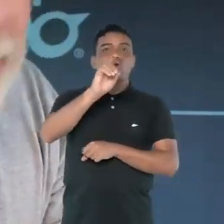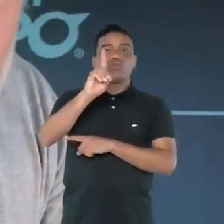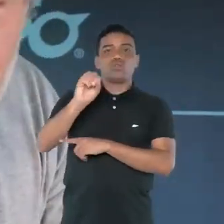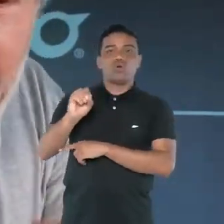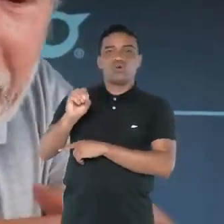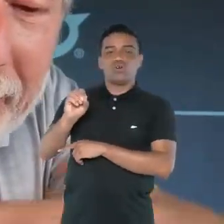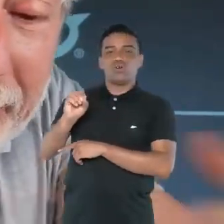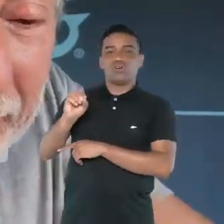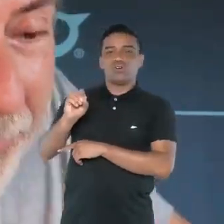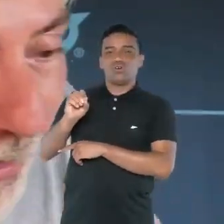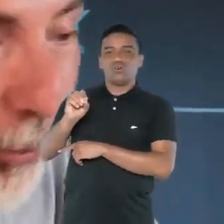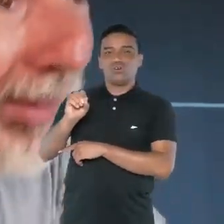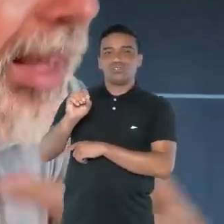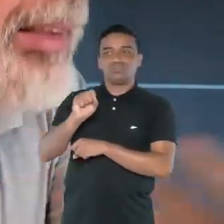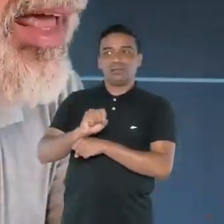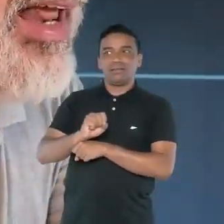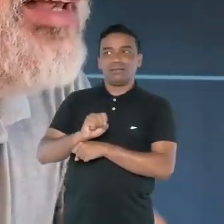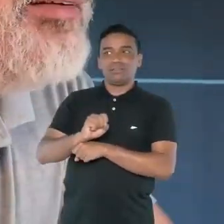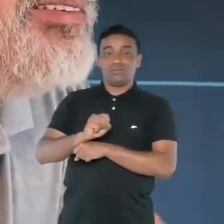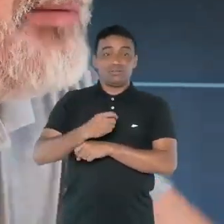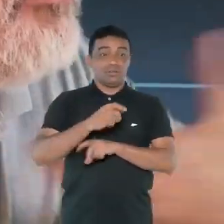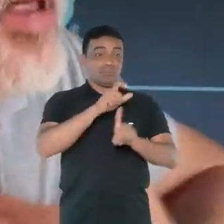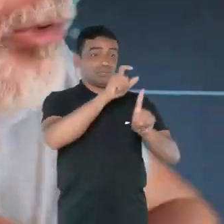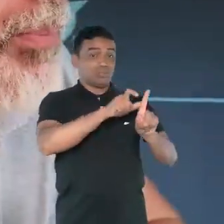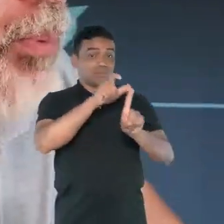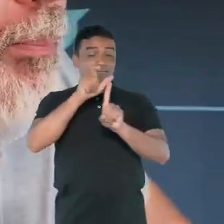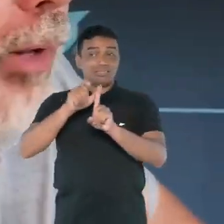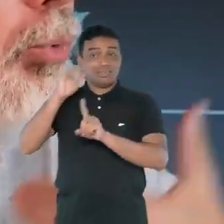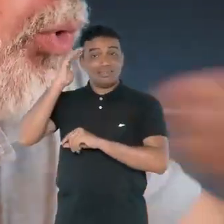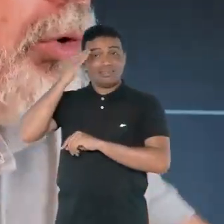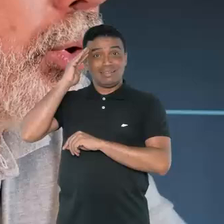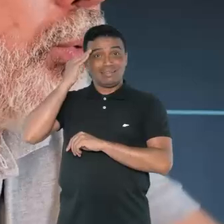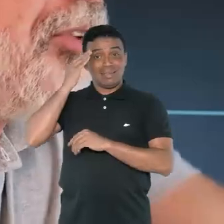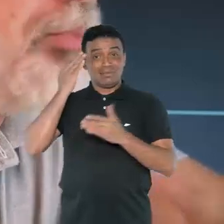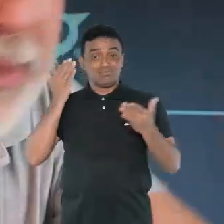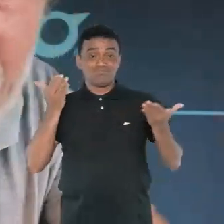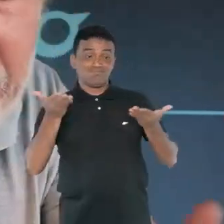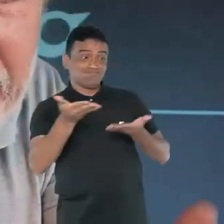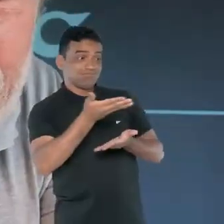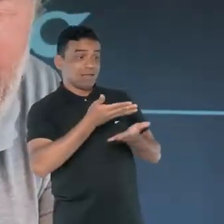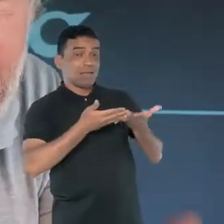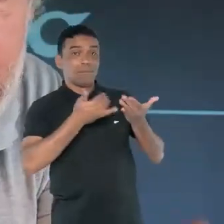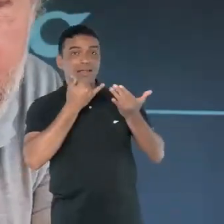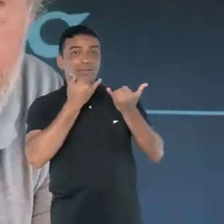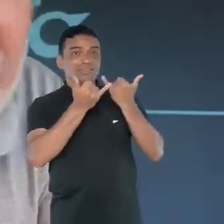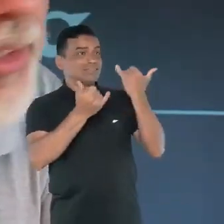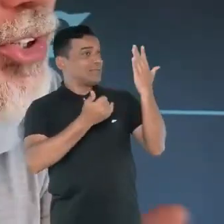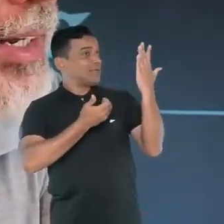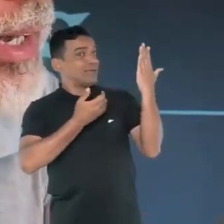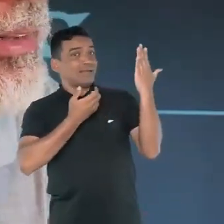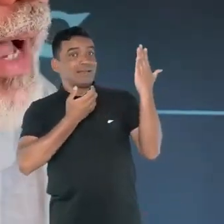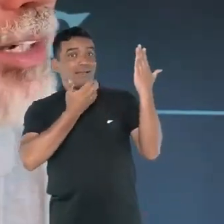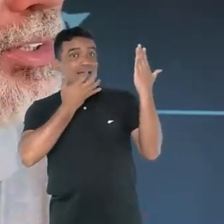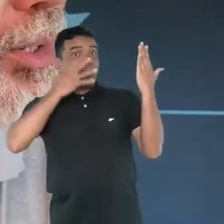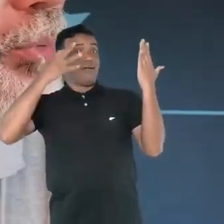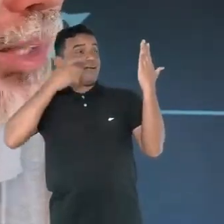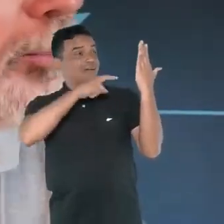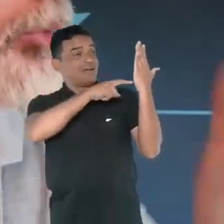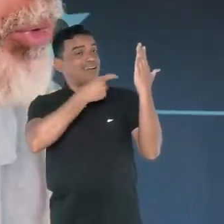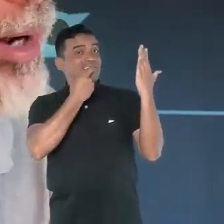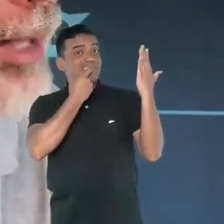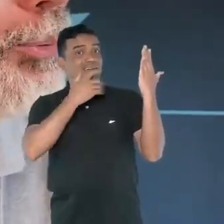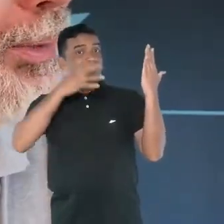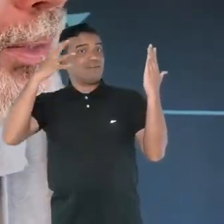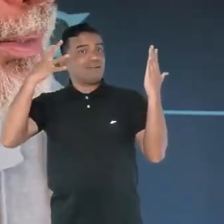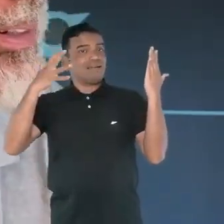sujeitos tentando entender ele, si mesmo por meio do outro num espelho. Isso é de uma genialidade e eu fiquei